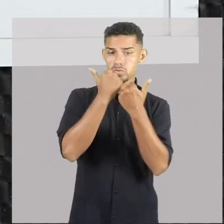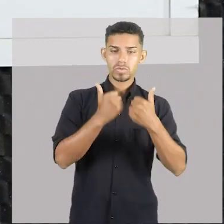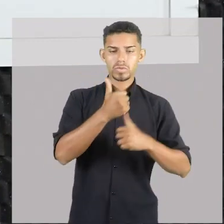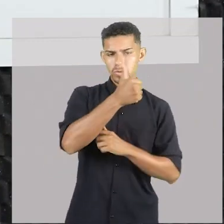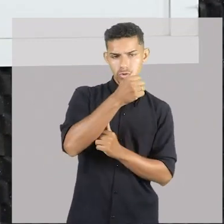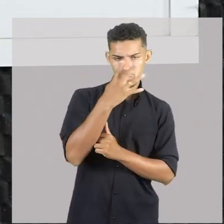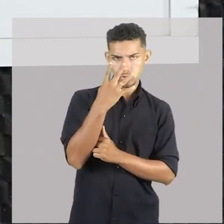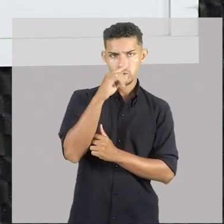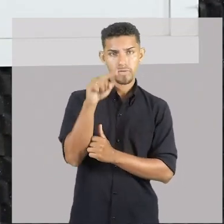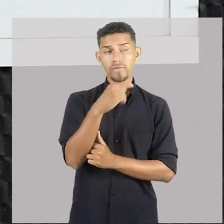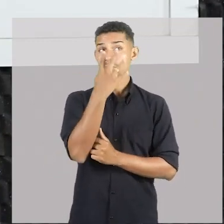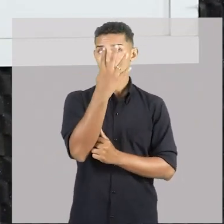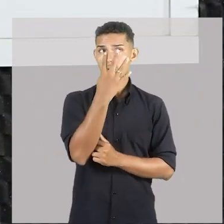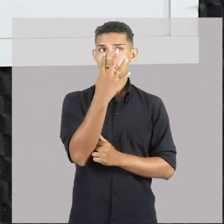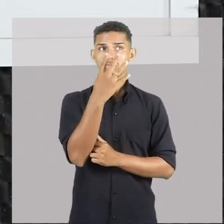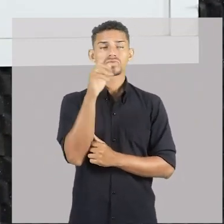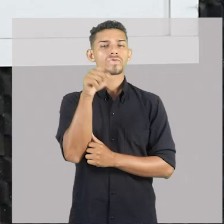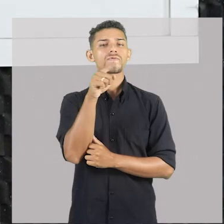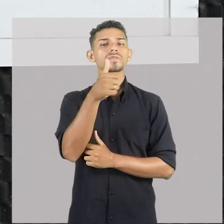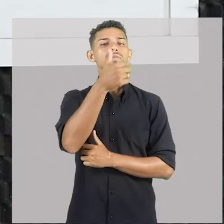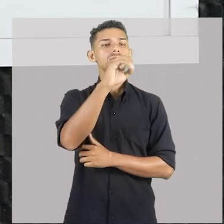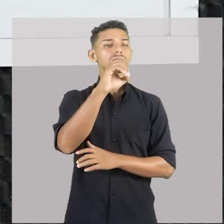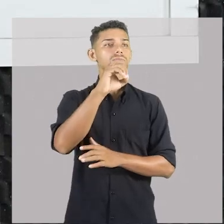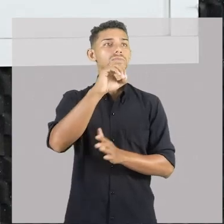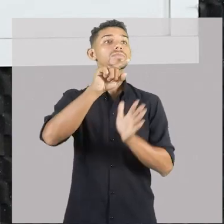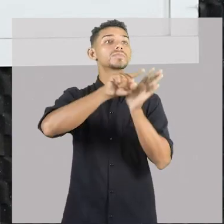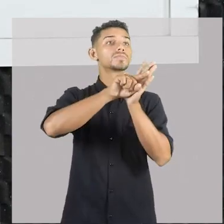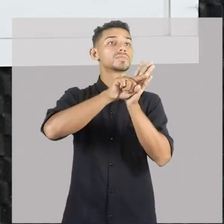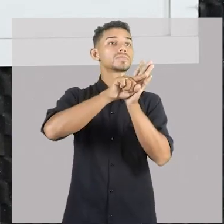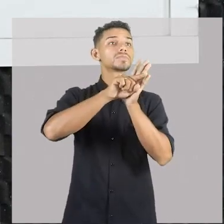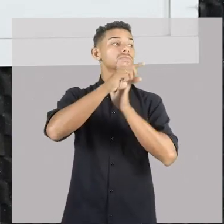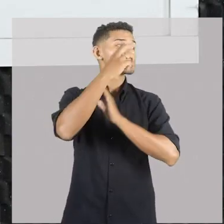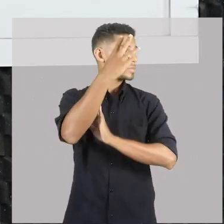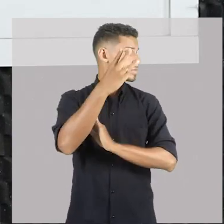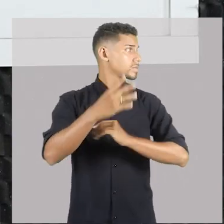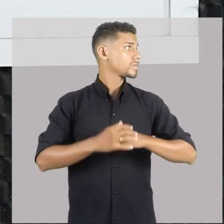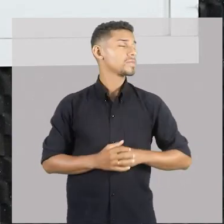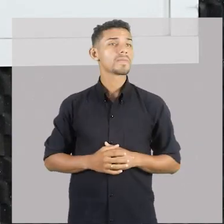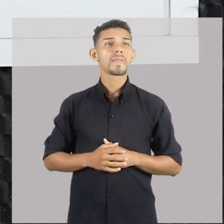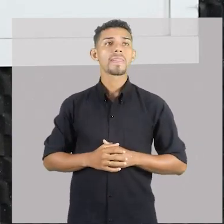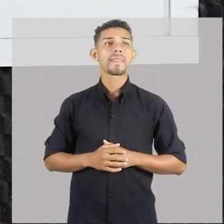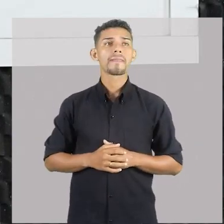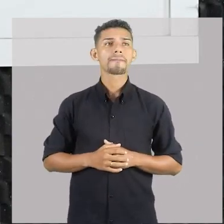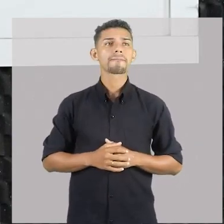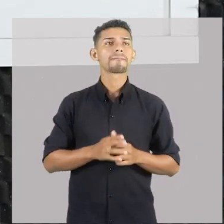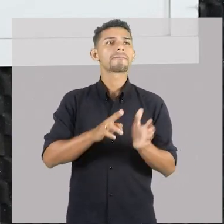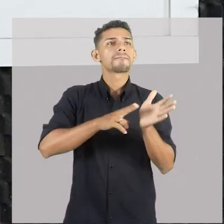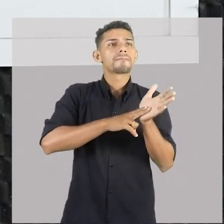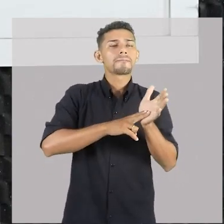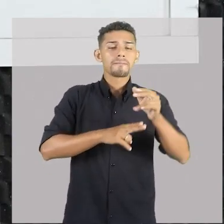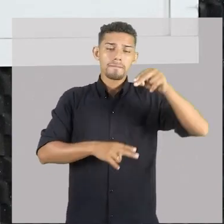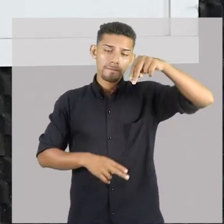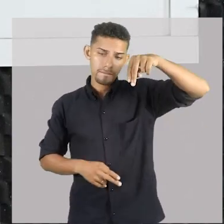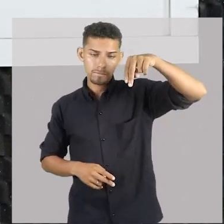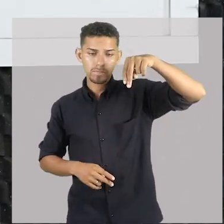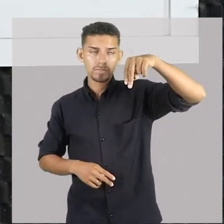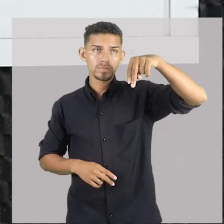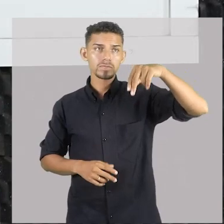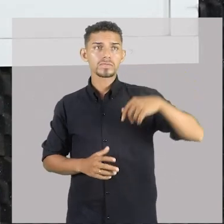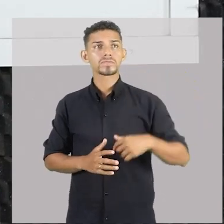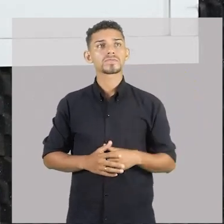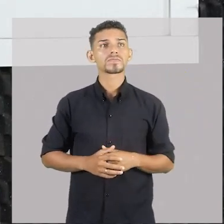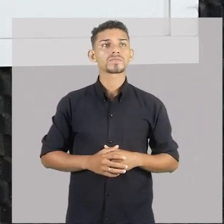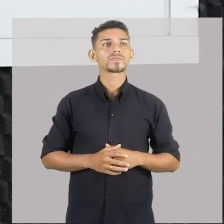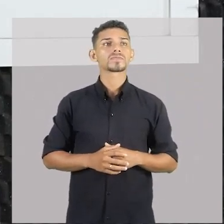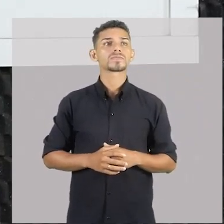14,4 vezes 10 elevado a menos 3 é igual a N, vamos